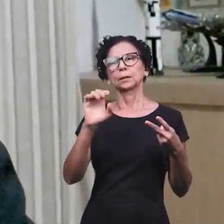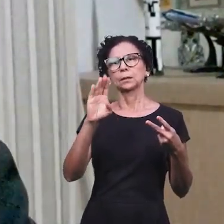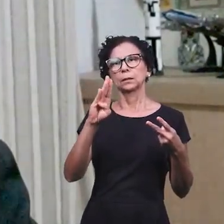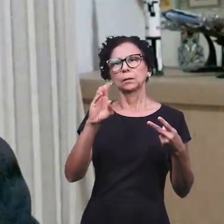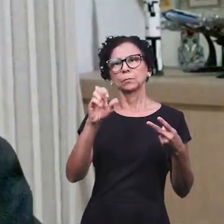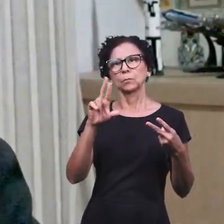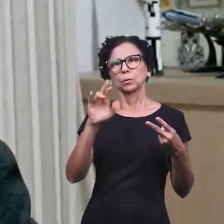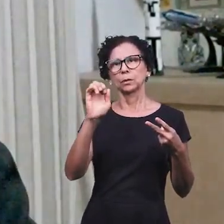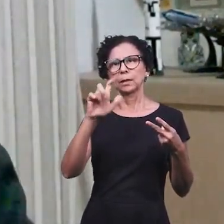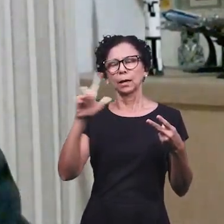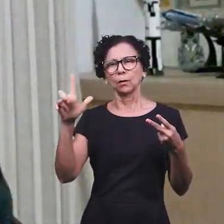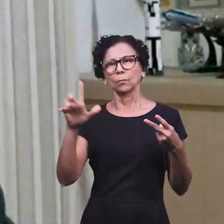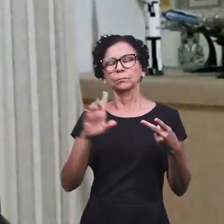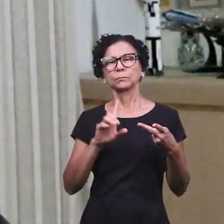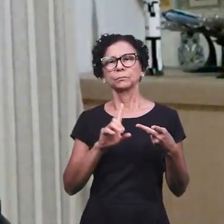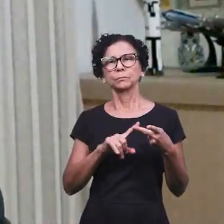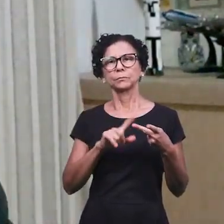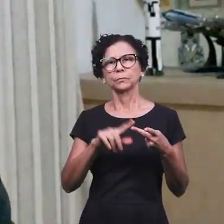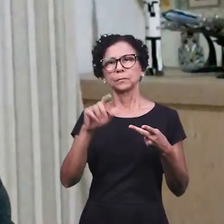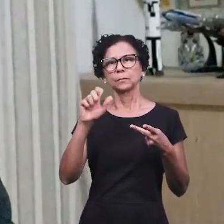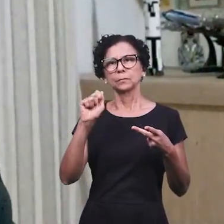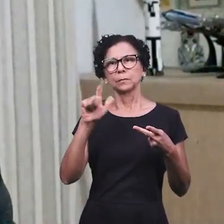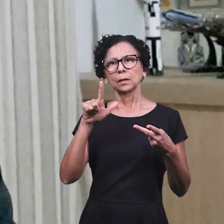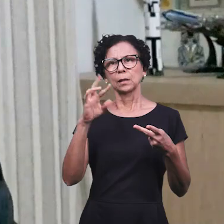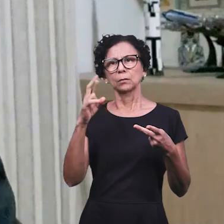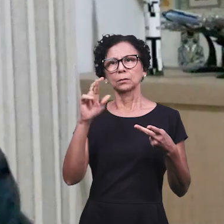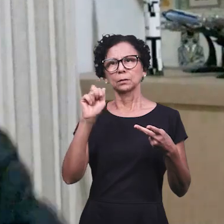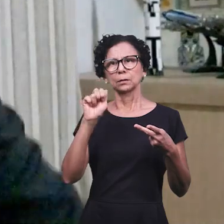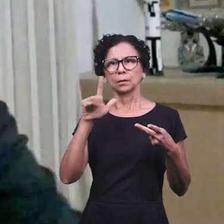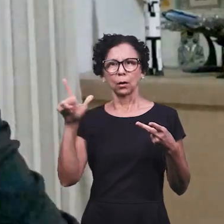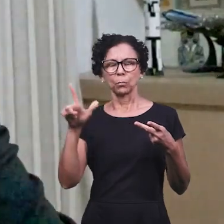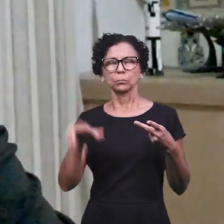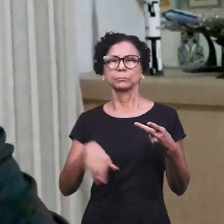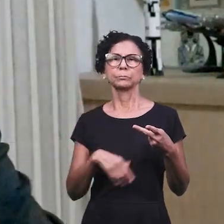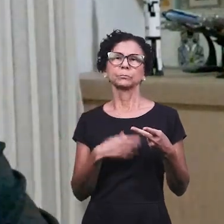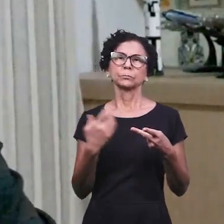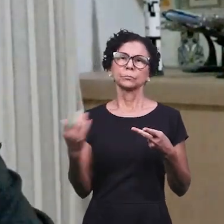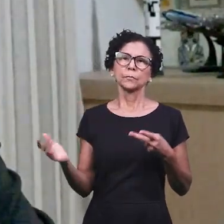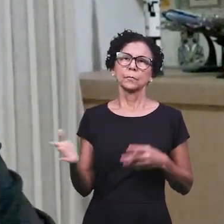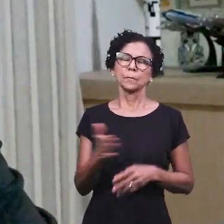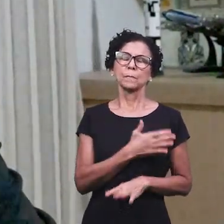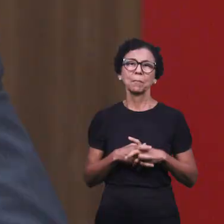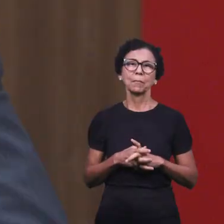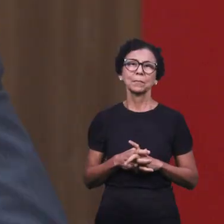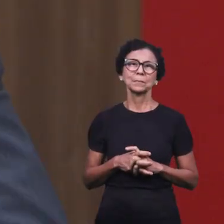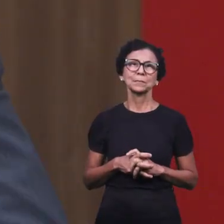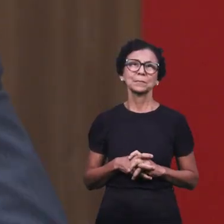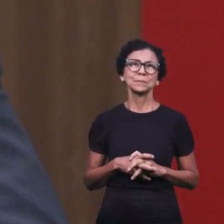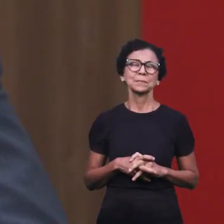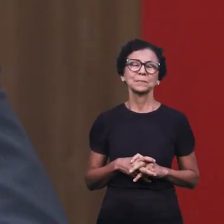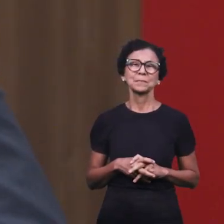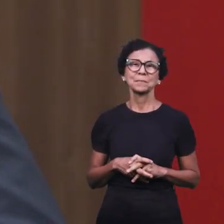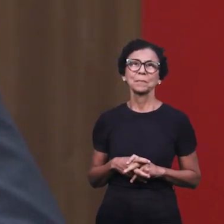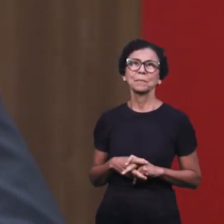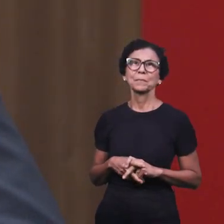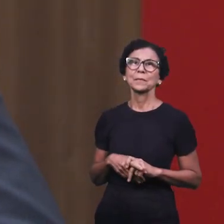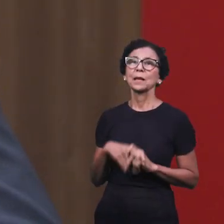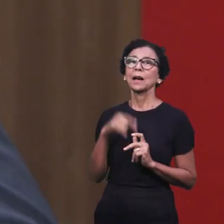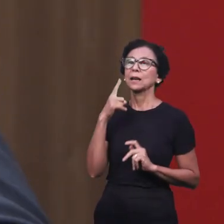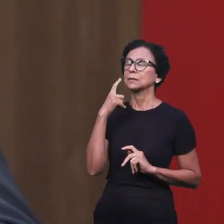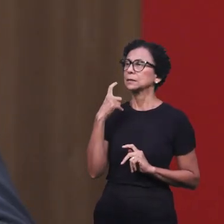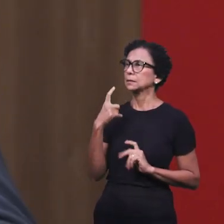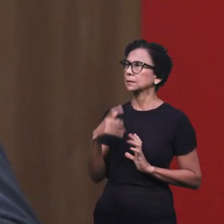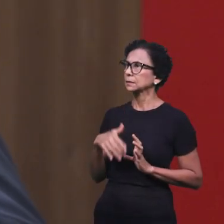esverdeado, formando assim as auroras, né? Boreais e austrais. Amém. Muito bom, né?